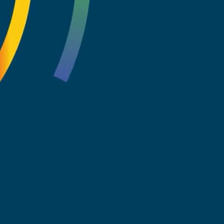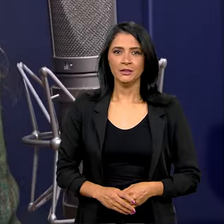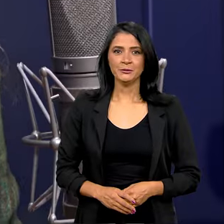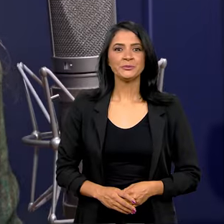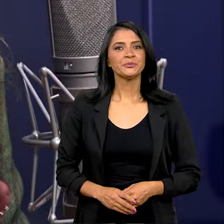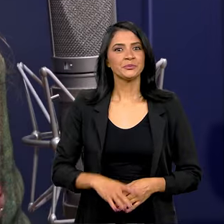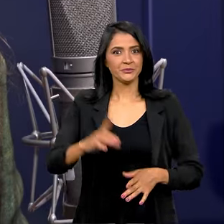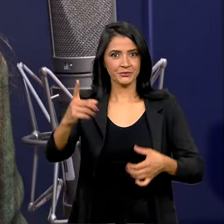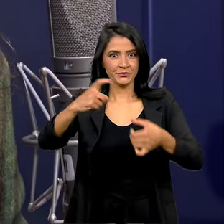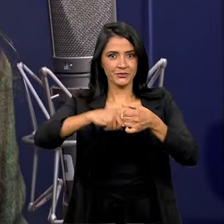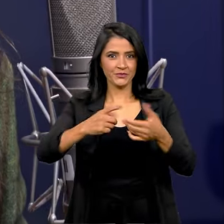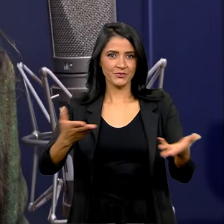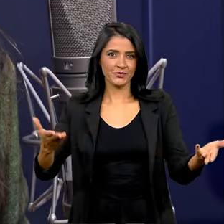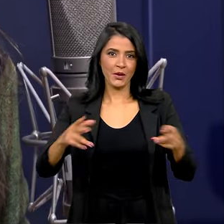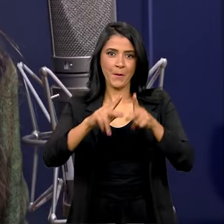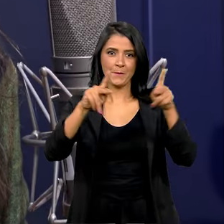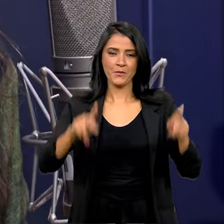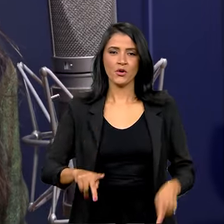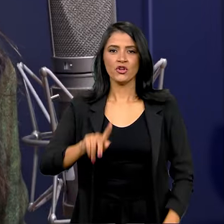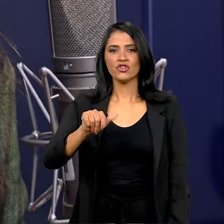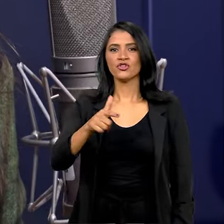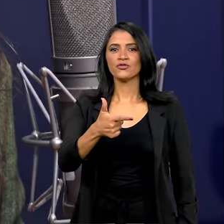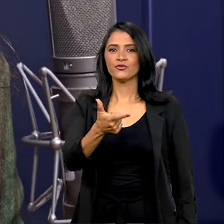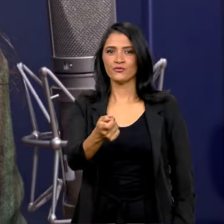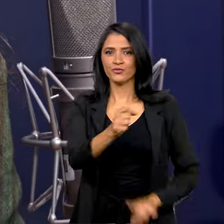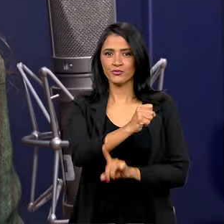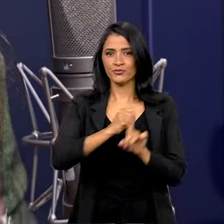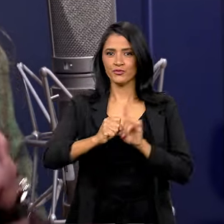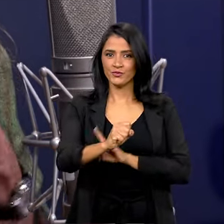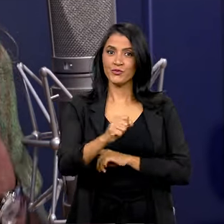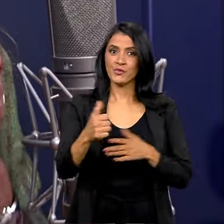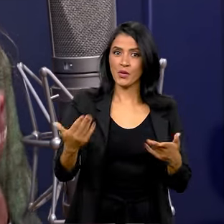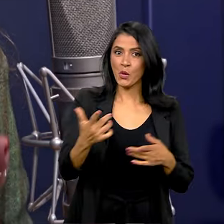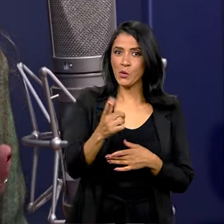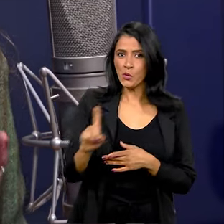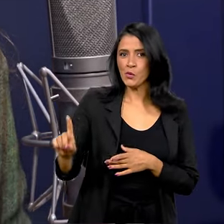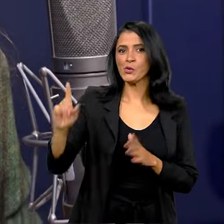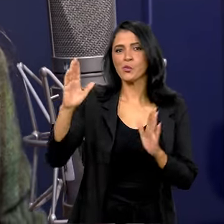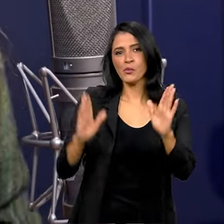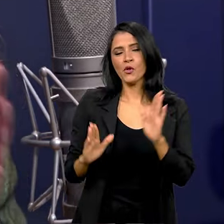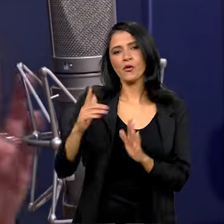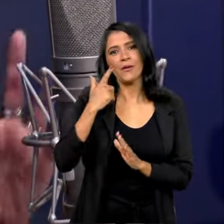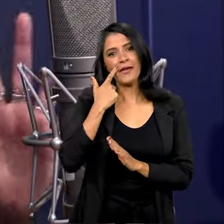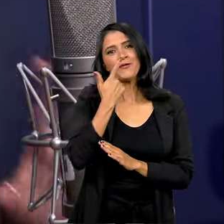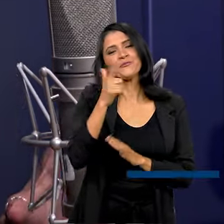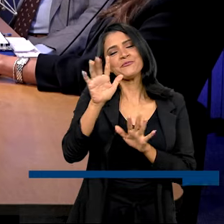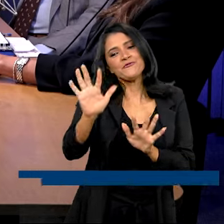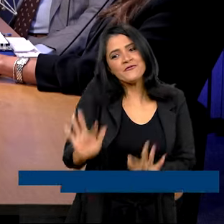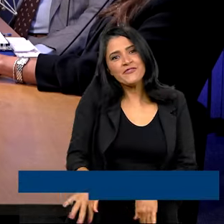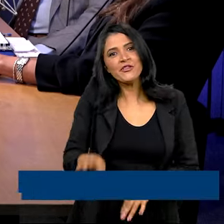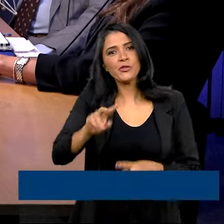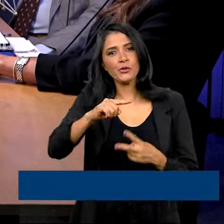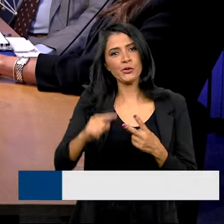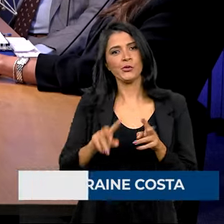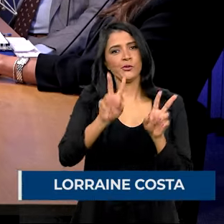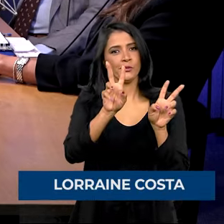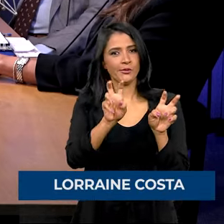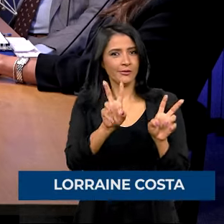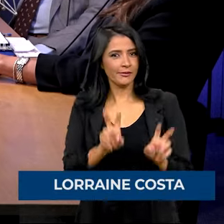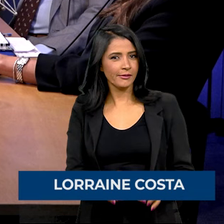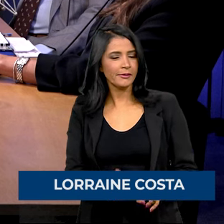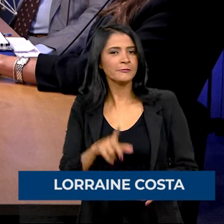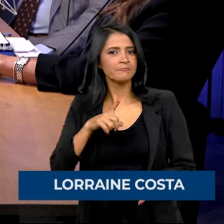já voltamos ao pódio gev social vamos para nosso último bloco e eu deixei pro fim dois